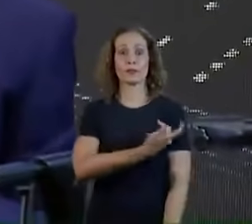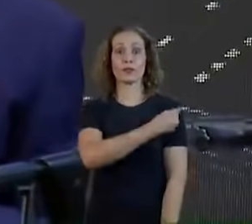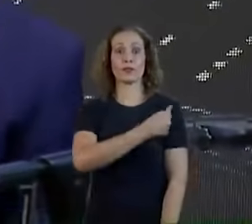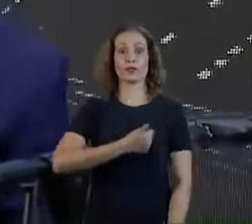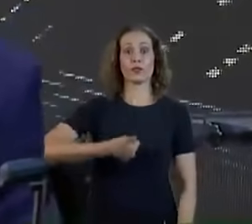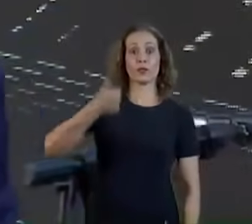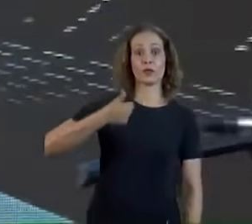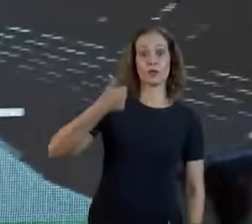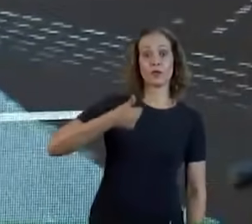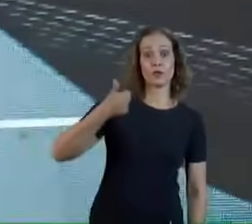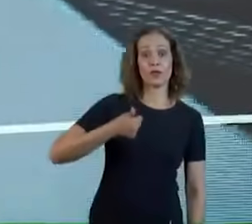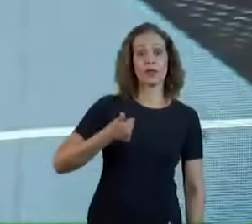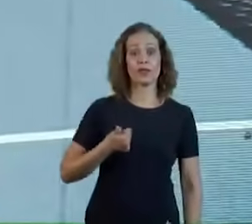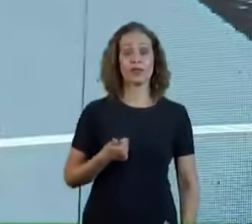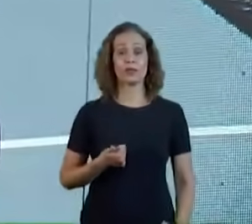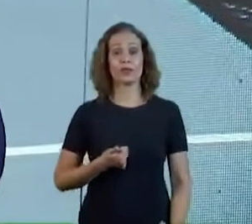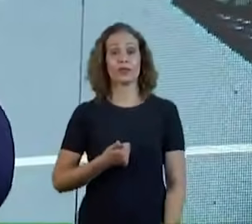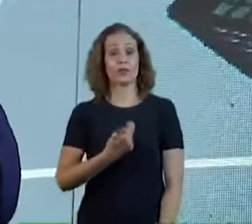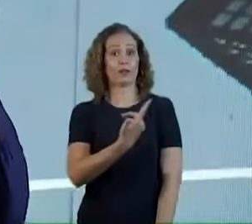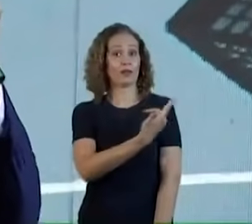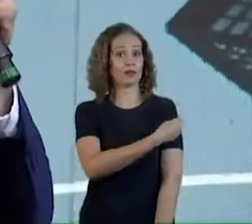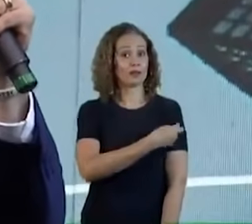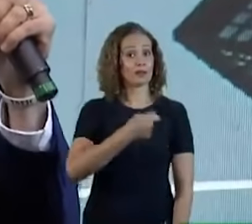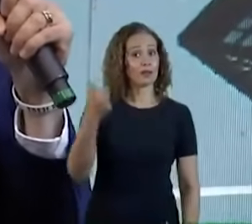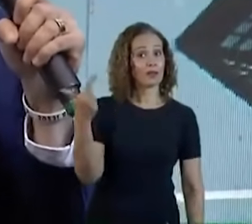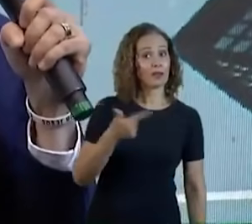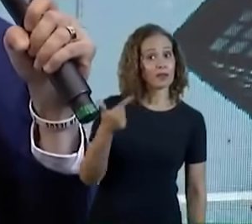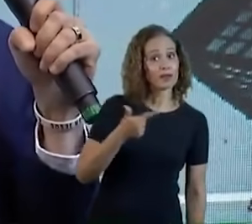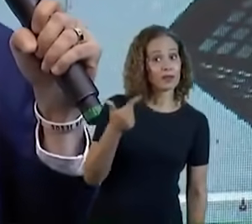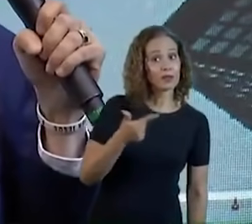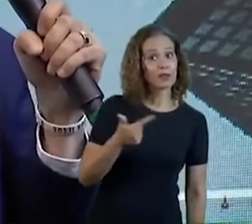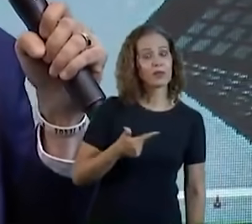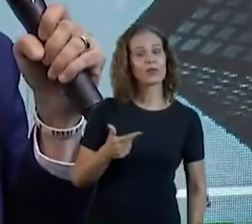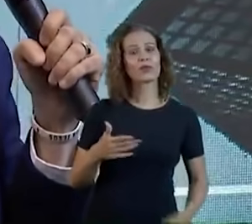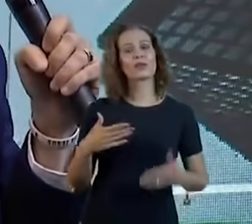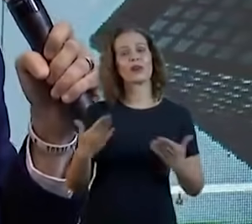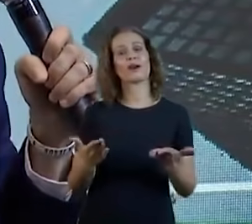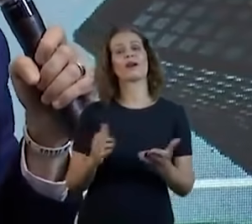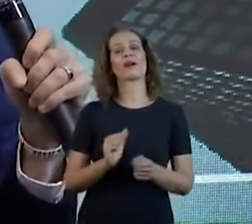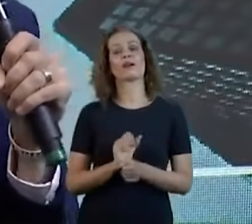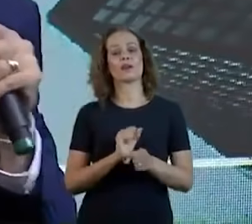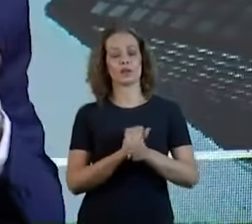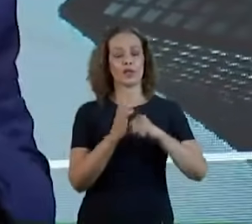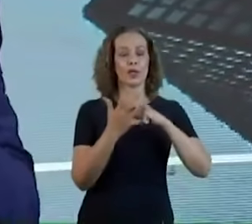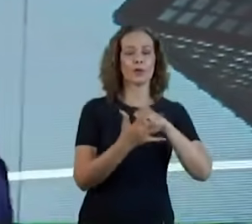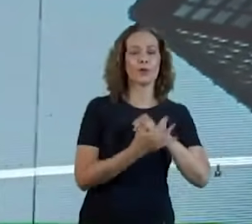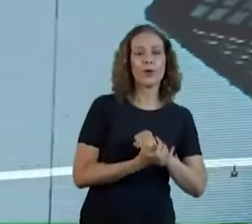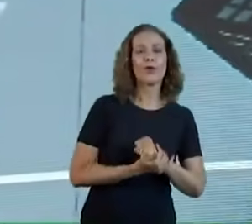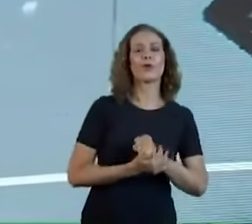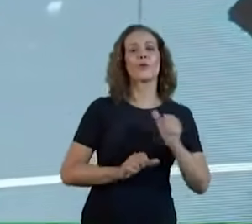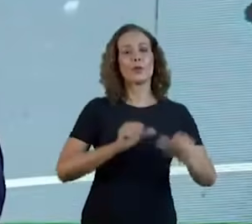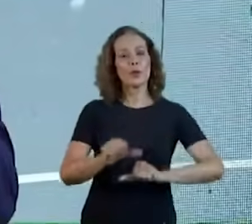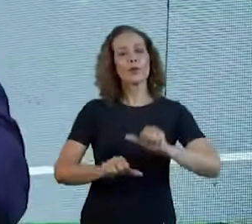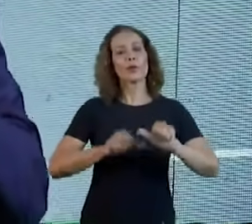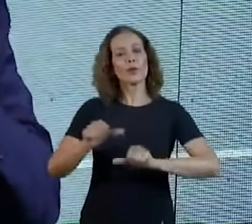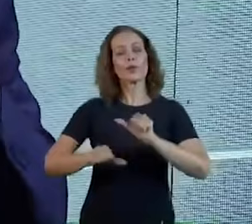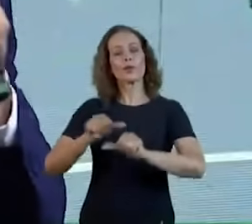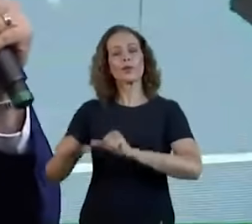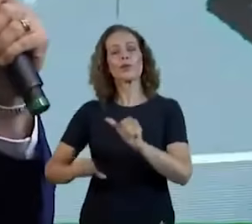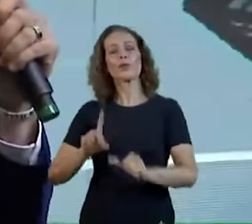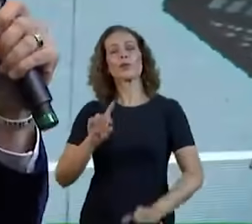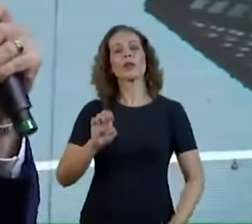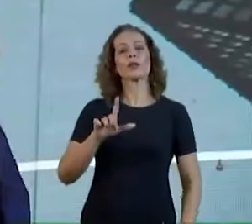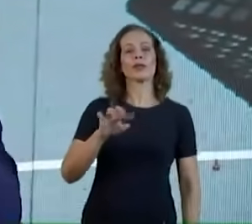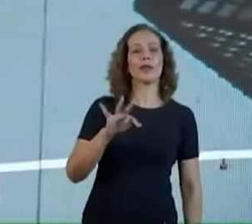primeira, vamos vacinar a segunda. Aparece a variante do demônio. Aí, variante Delta,